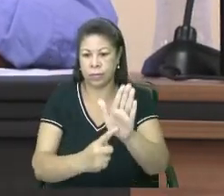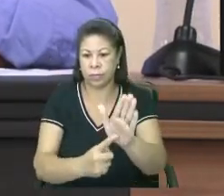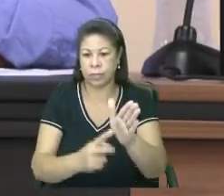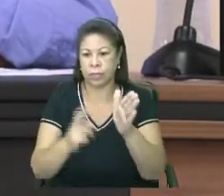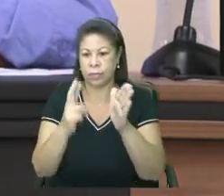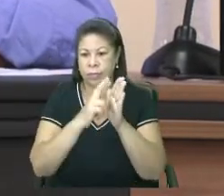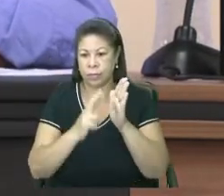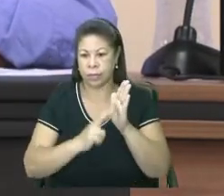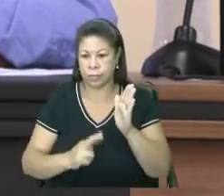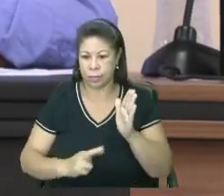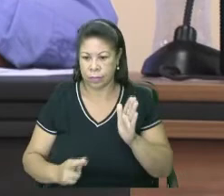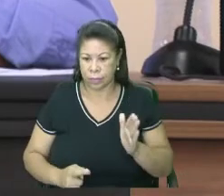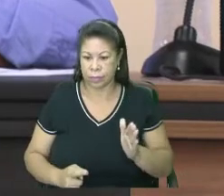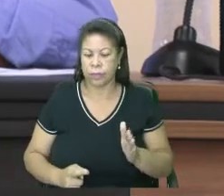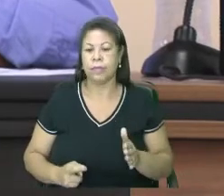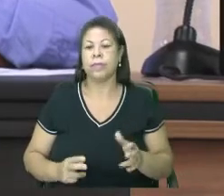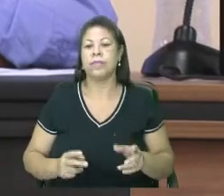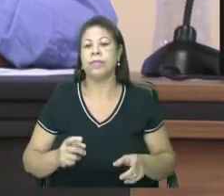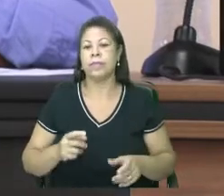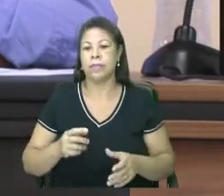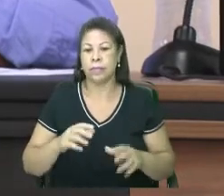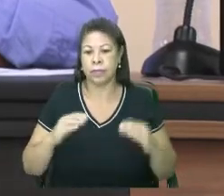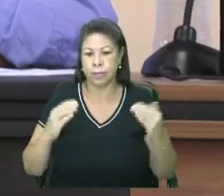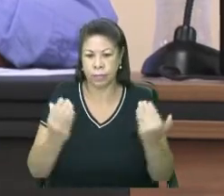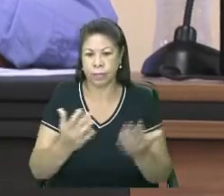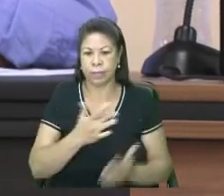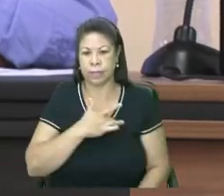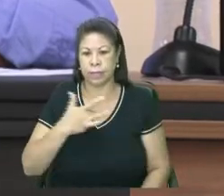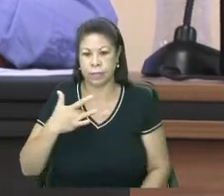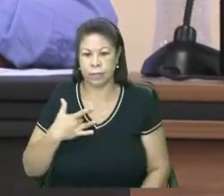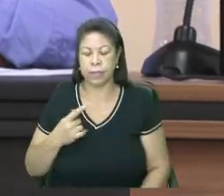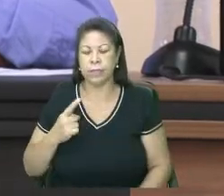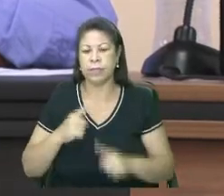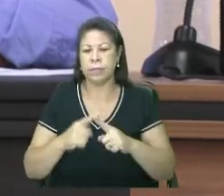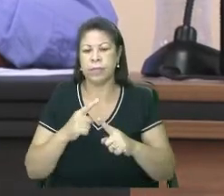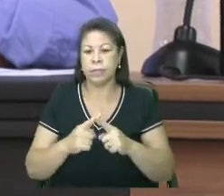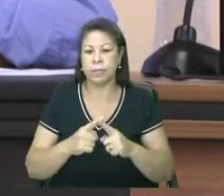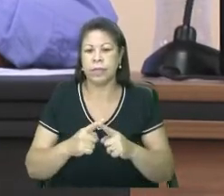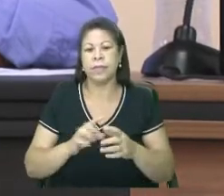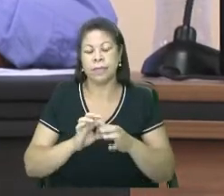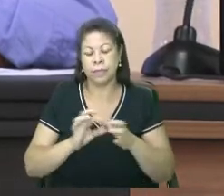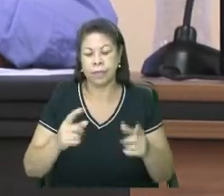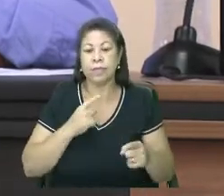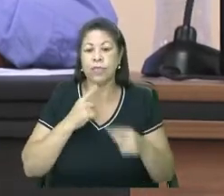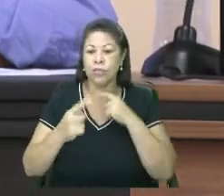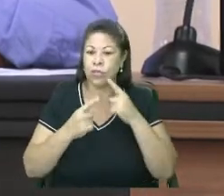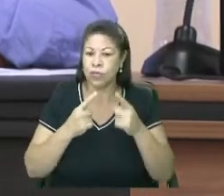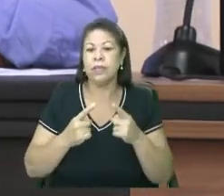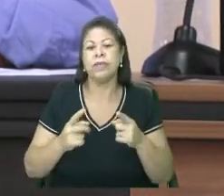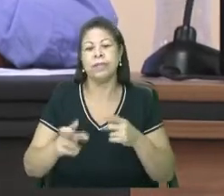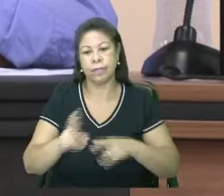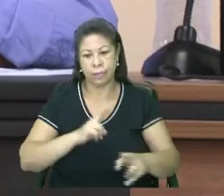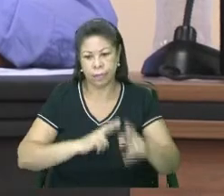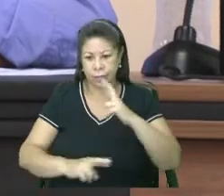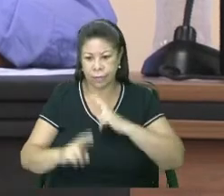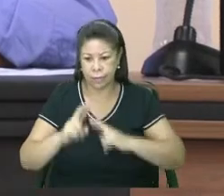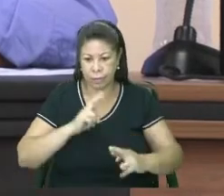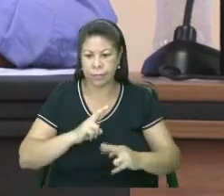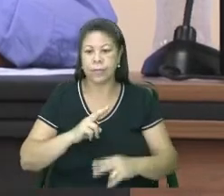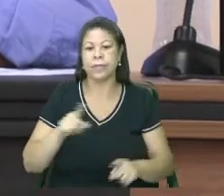é sempre um momento importante para que se possa tirar dúvidas e entender melhor a gestão da saúde no